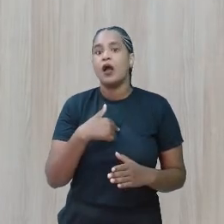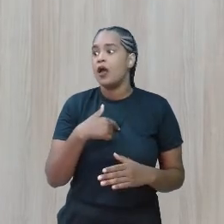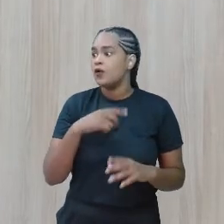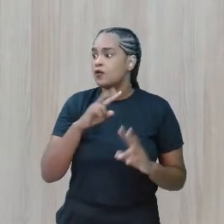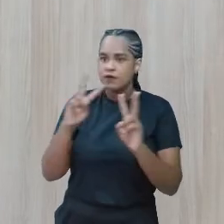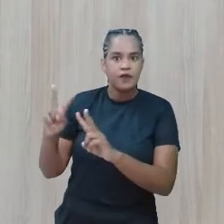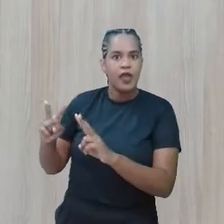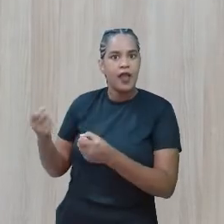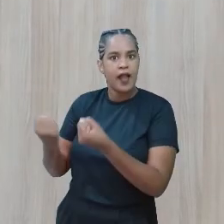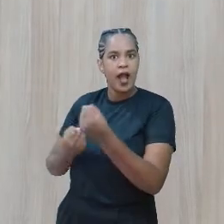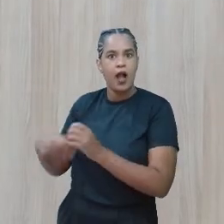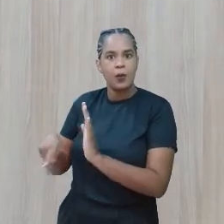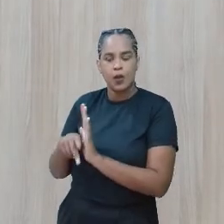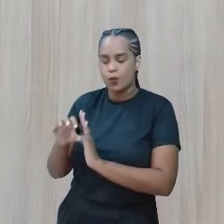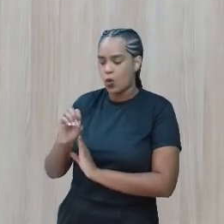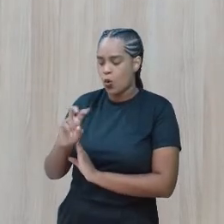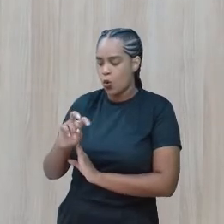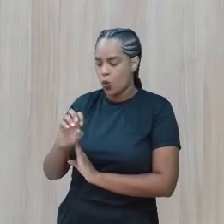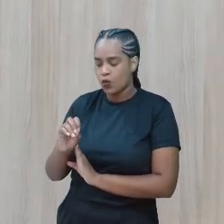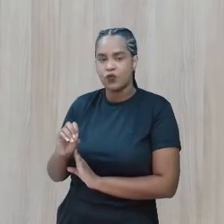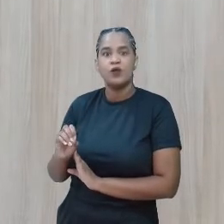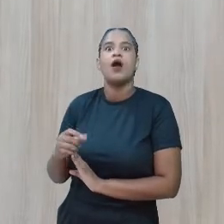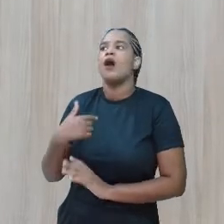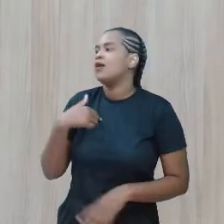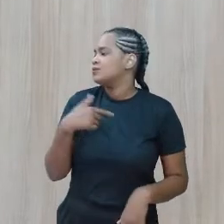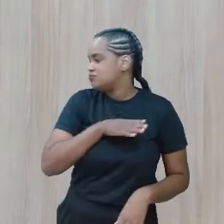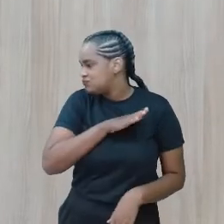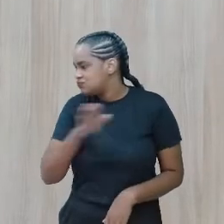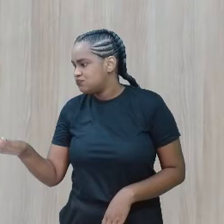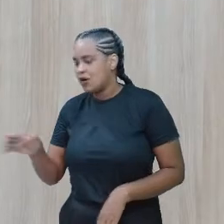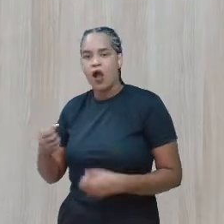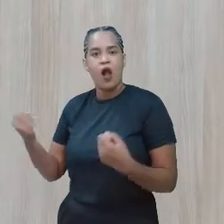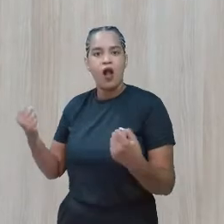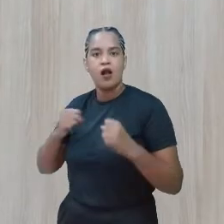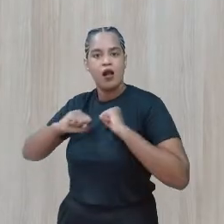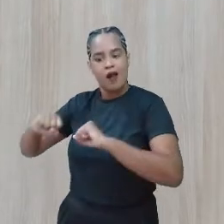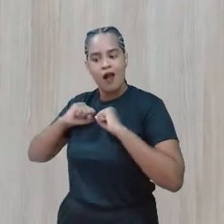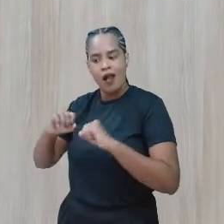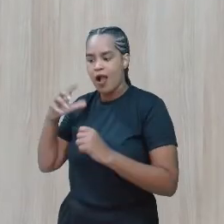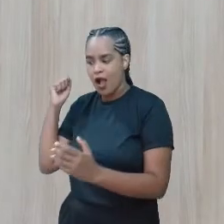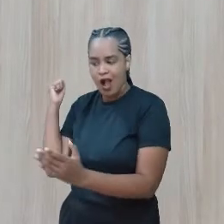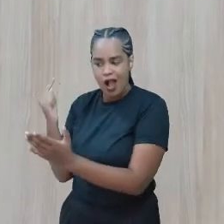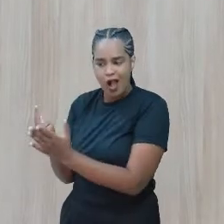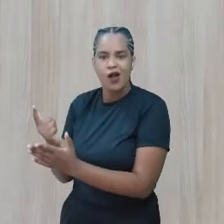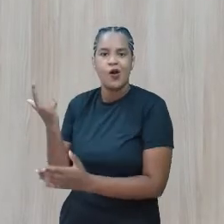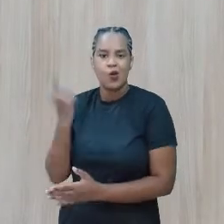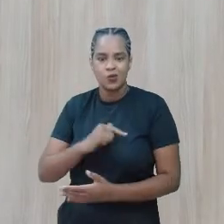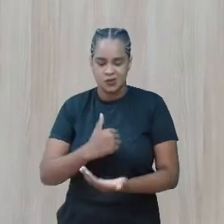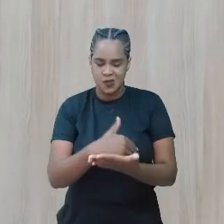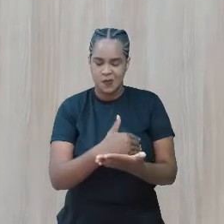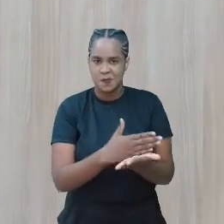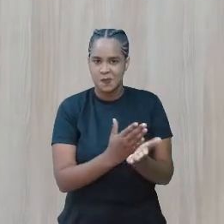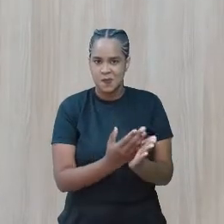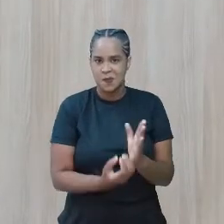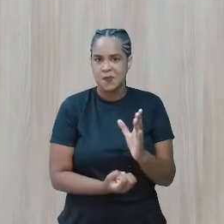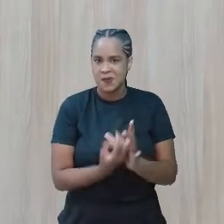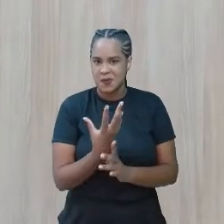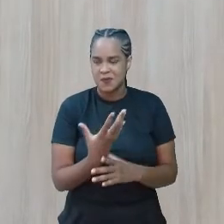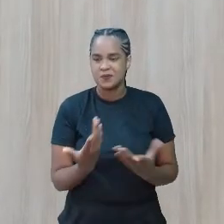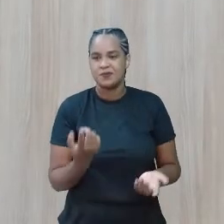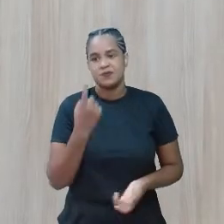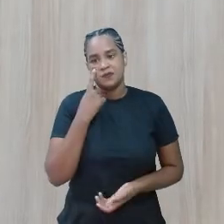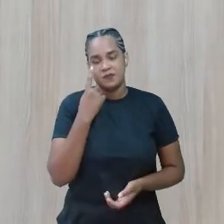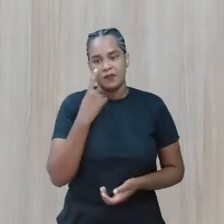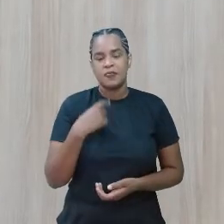desagradável. Então a gente tem aí que classificar. Em que momento esse som é agradável ou desagradável? A musiquinha do